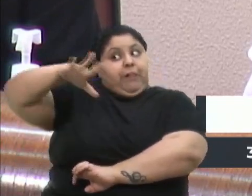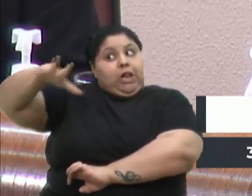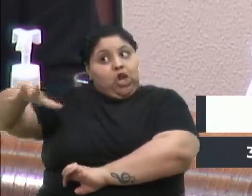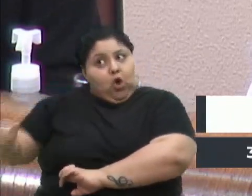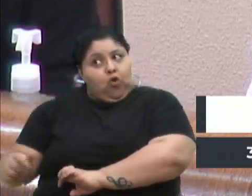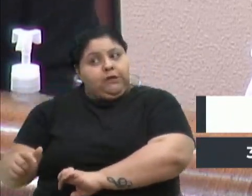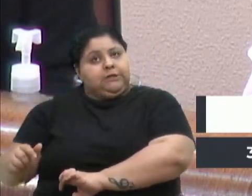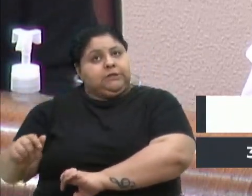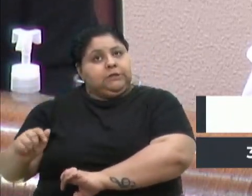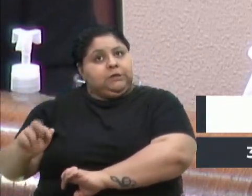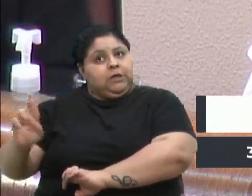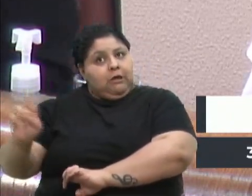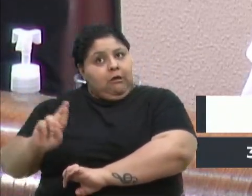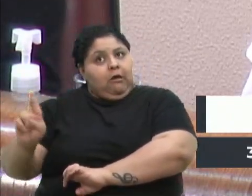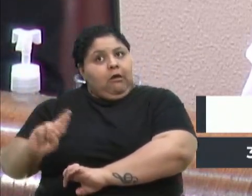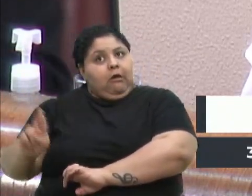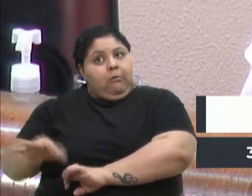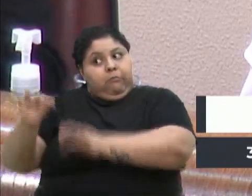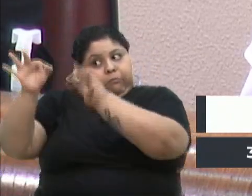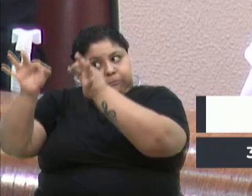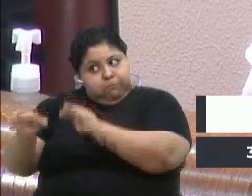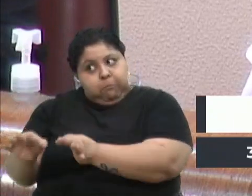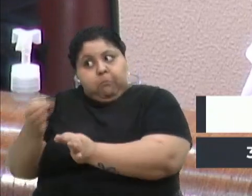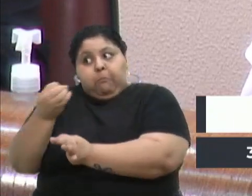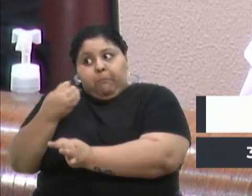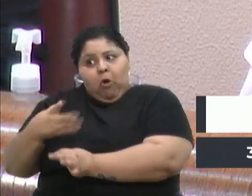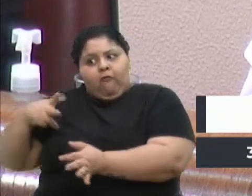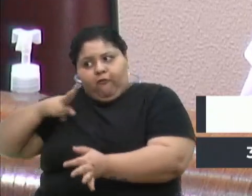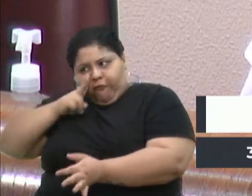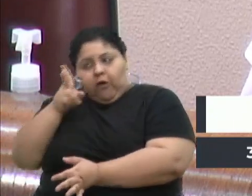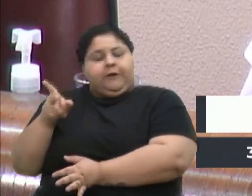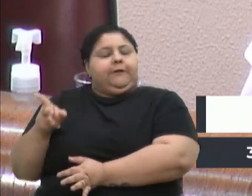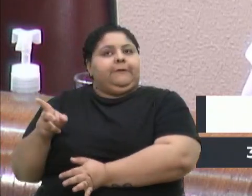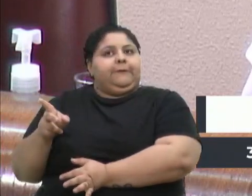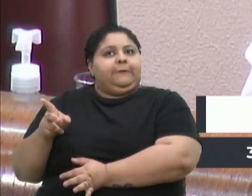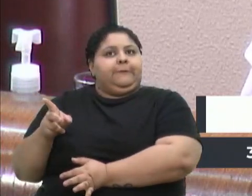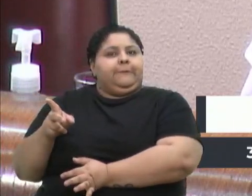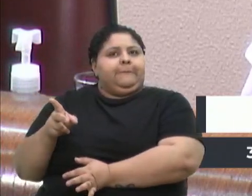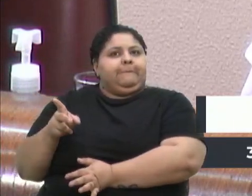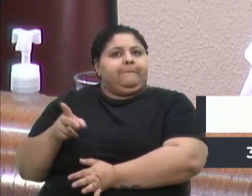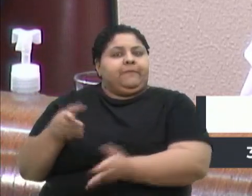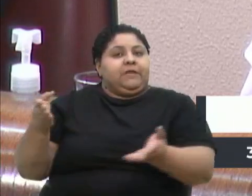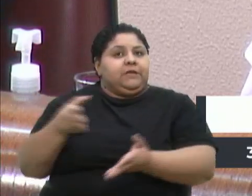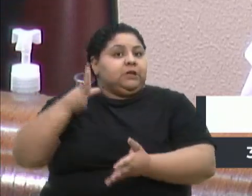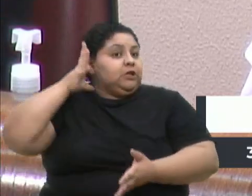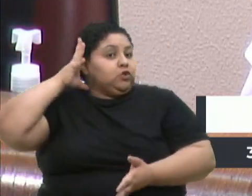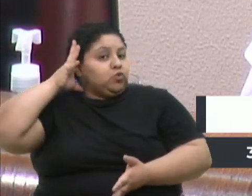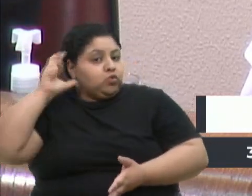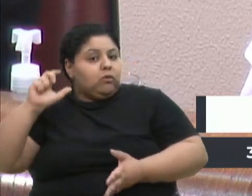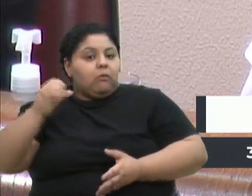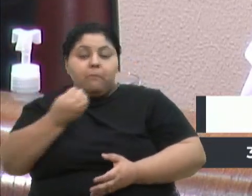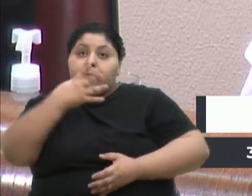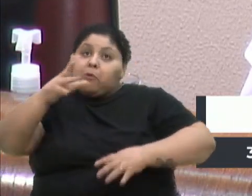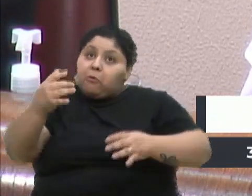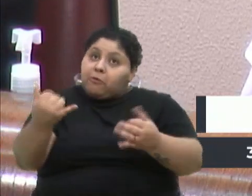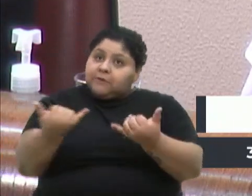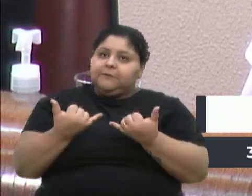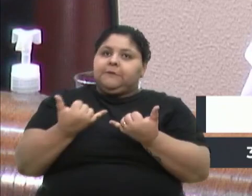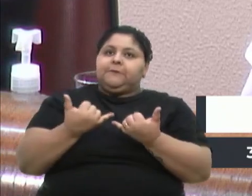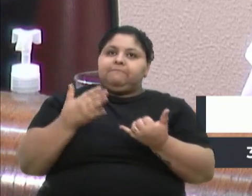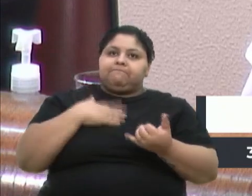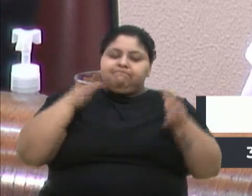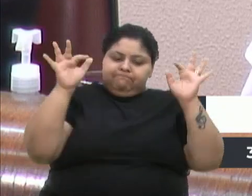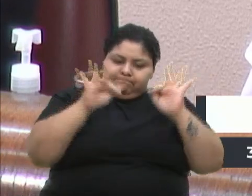que o vereador Rafael esteve lá em Brasília, né, e já escutou, né, boas notícias. Então, fico feliz, votarei